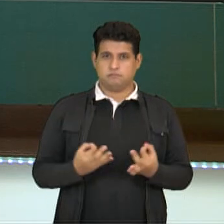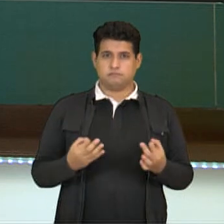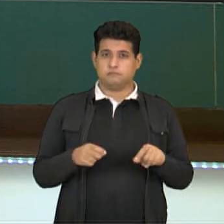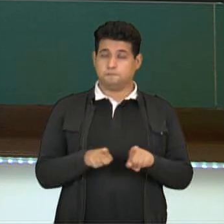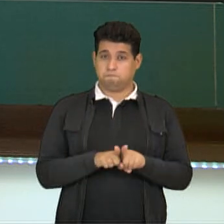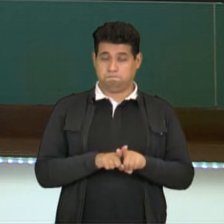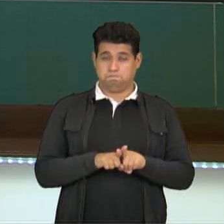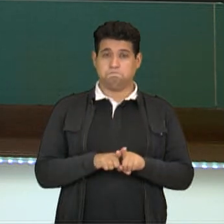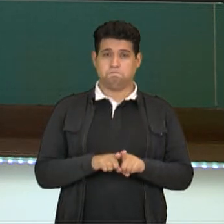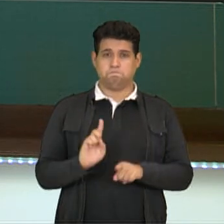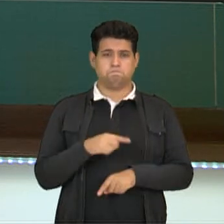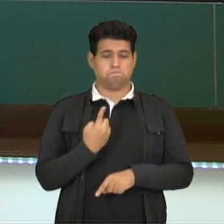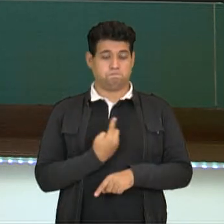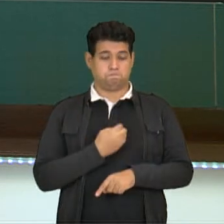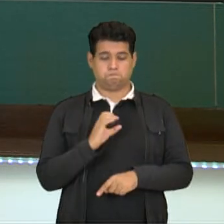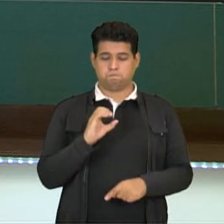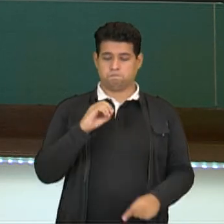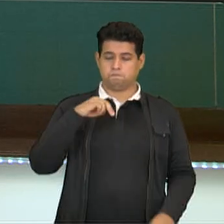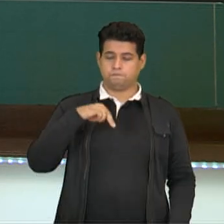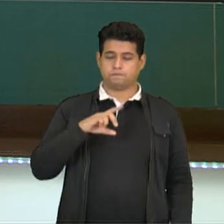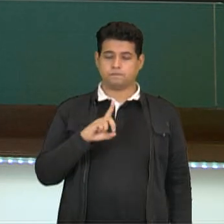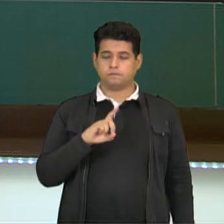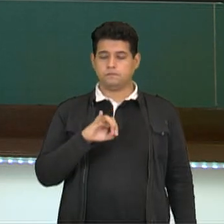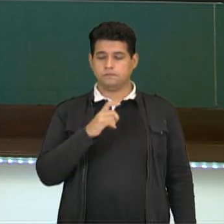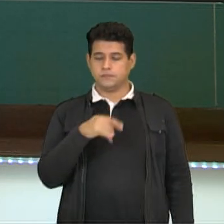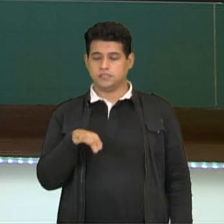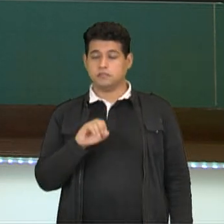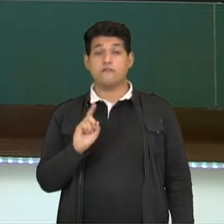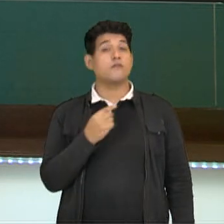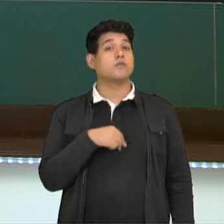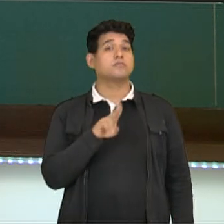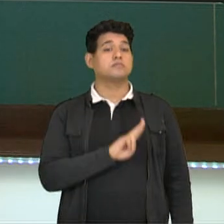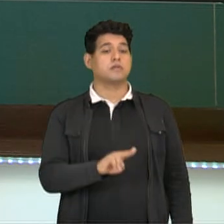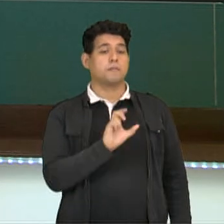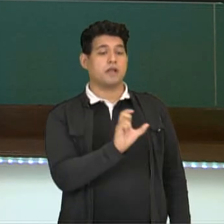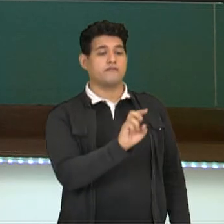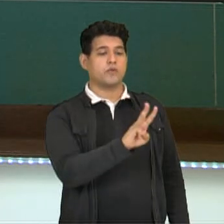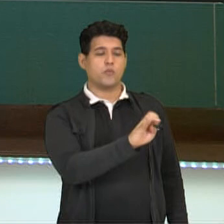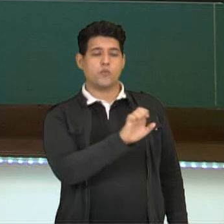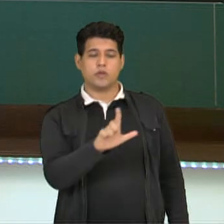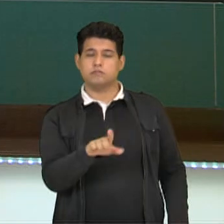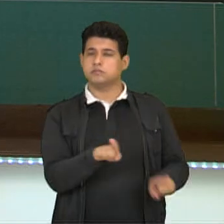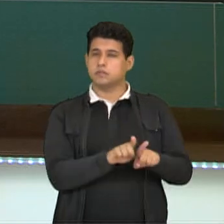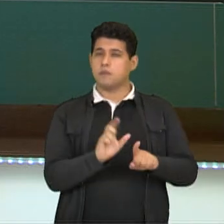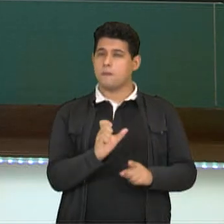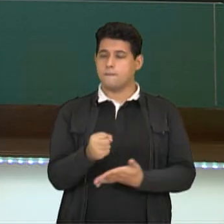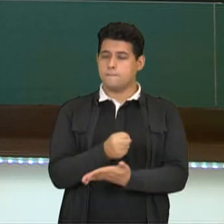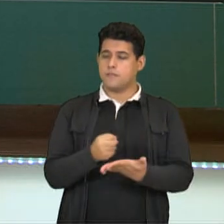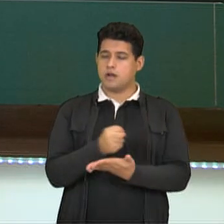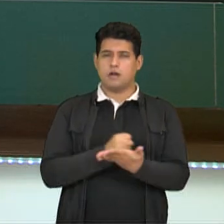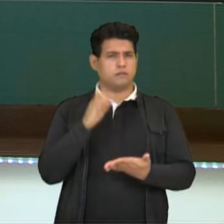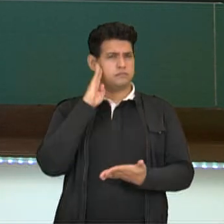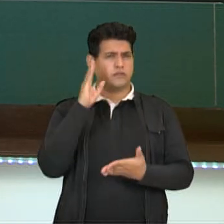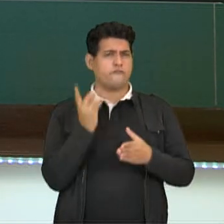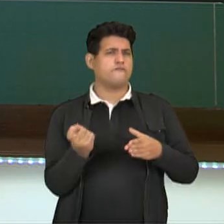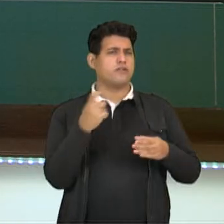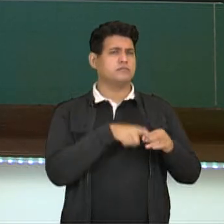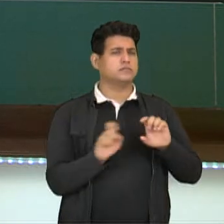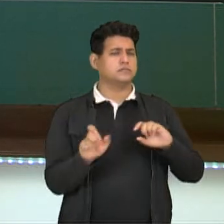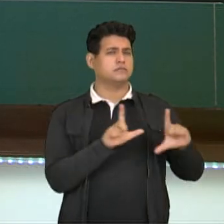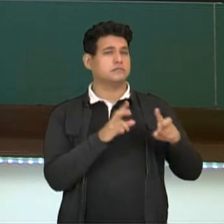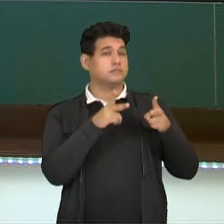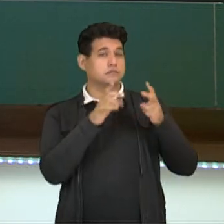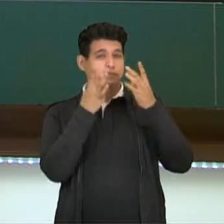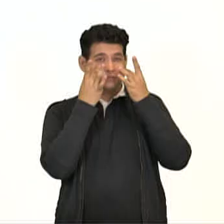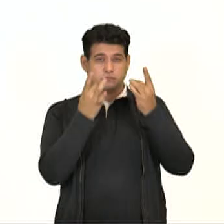da nossa condição. A gente vai usar o will e a forma básica do verbo principal. Eu vou voltar um pouquinho aqui só para